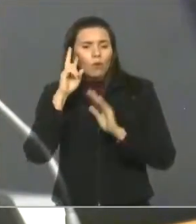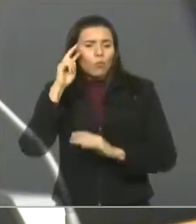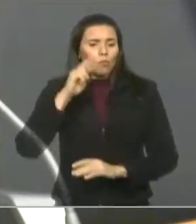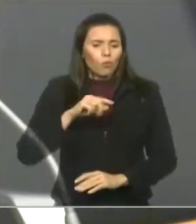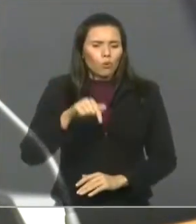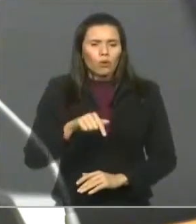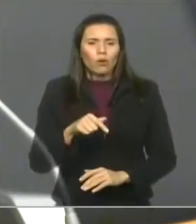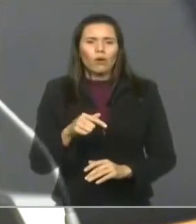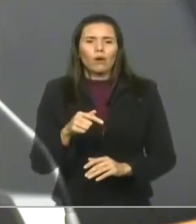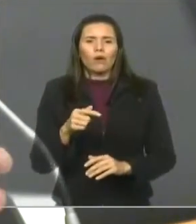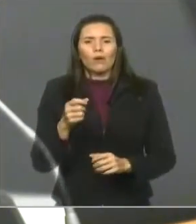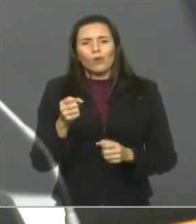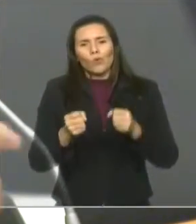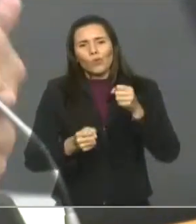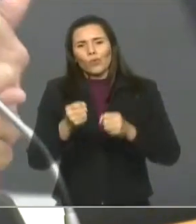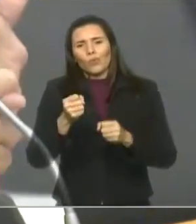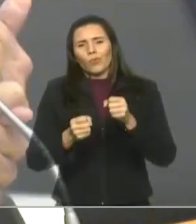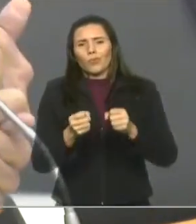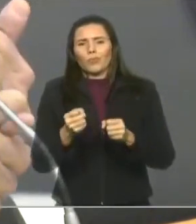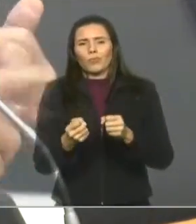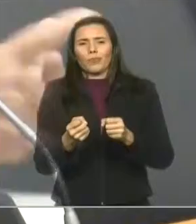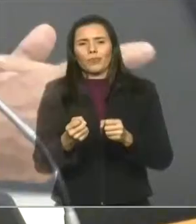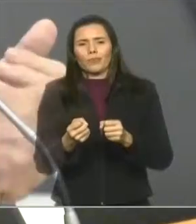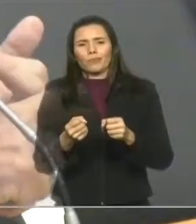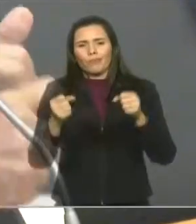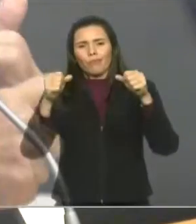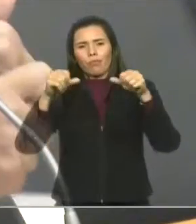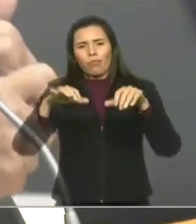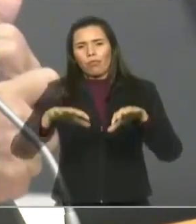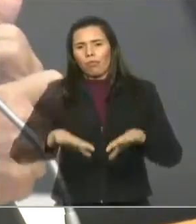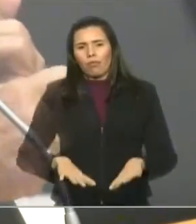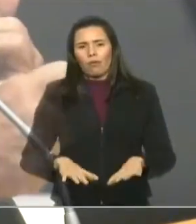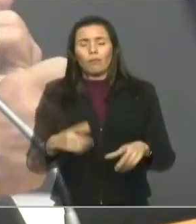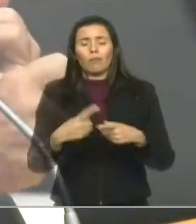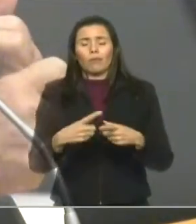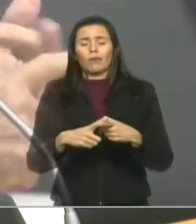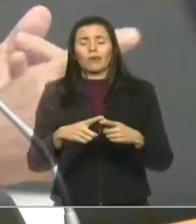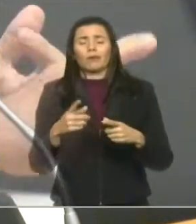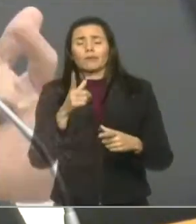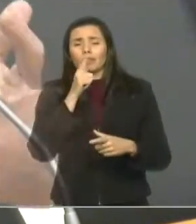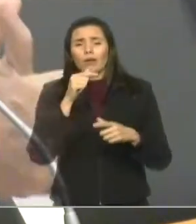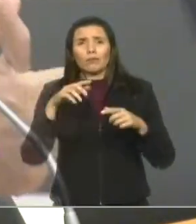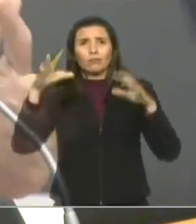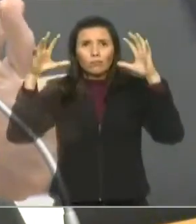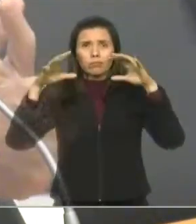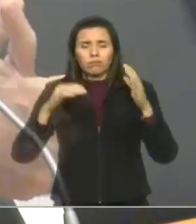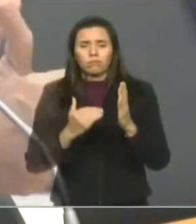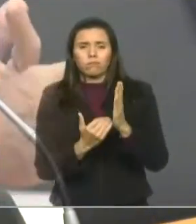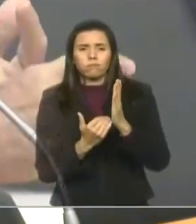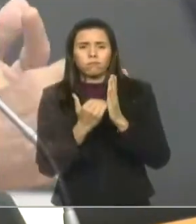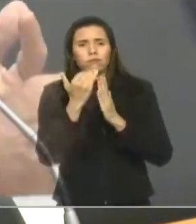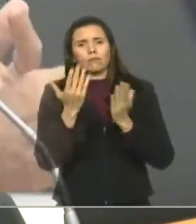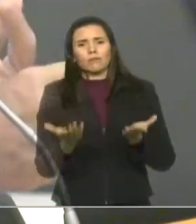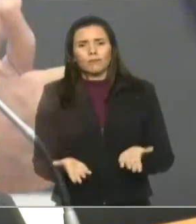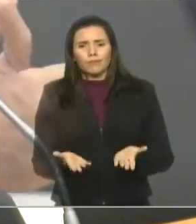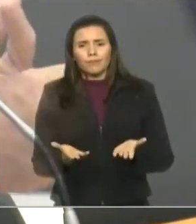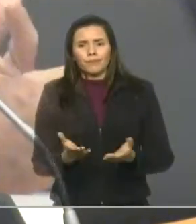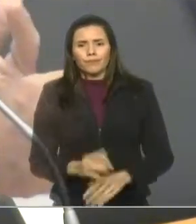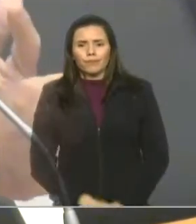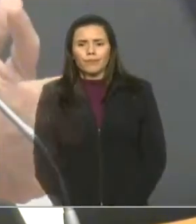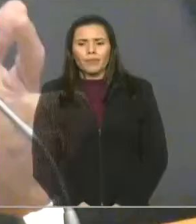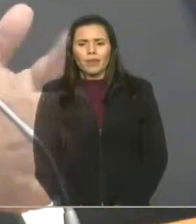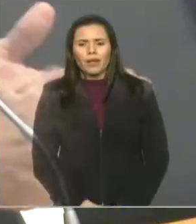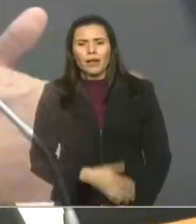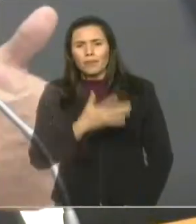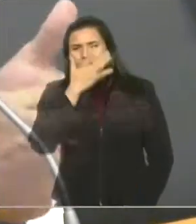isso, deputado, é que o seguro não cobre, a empresa não pagou a última parcela, o morador não